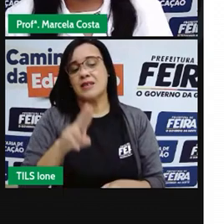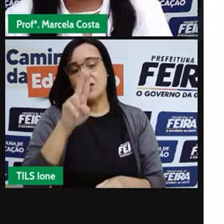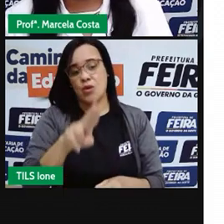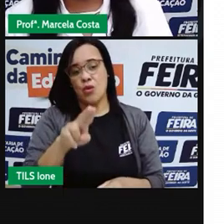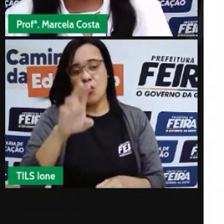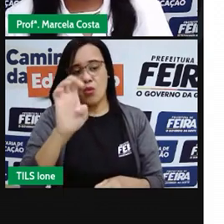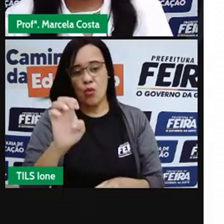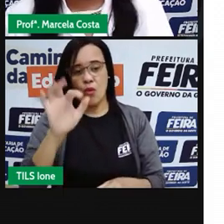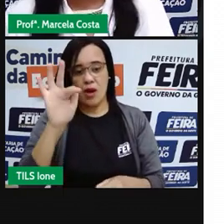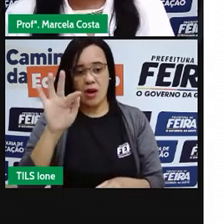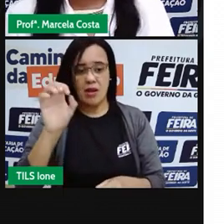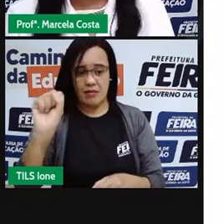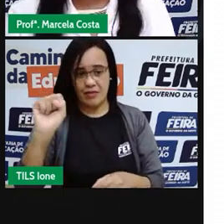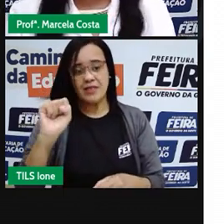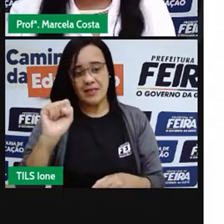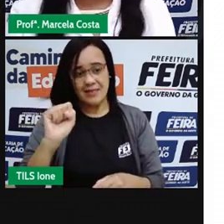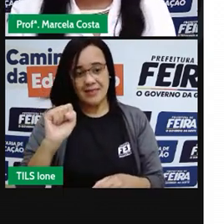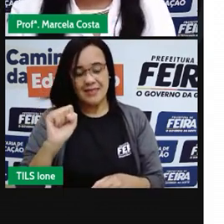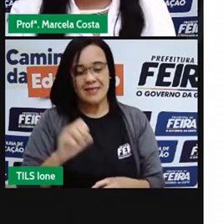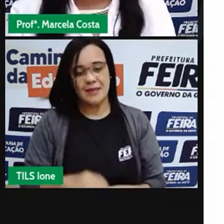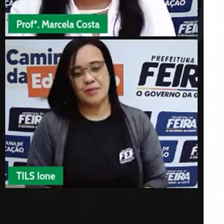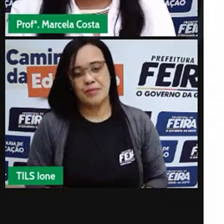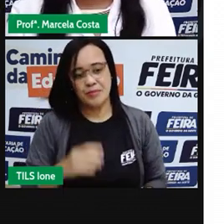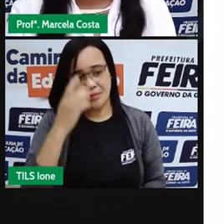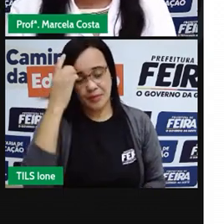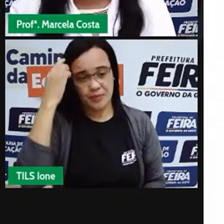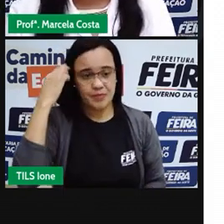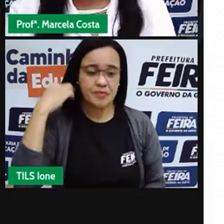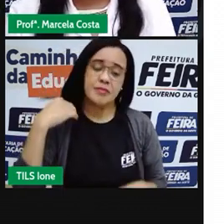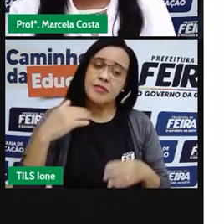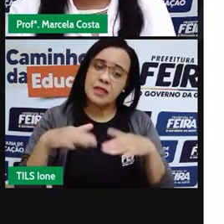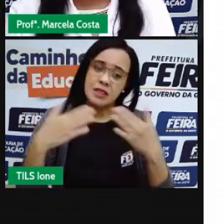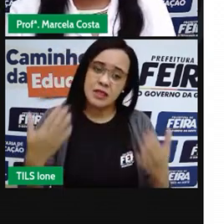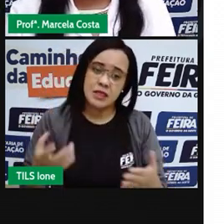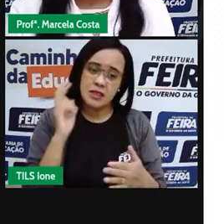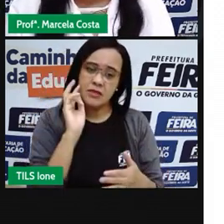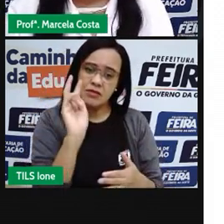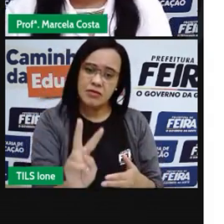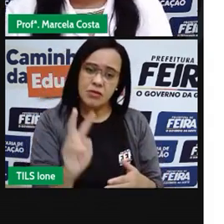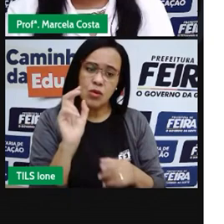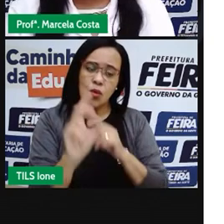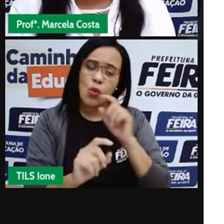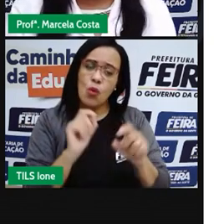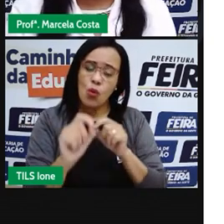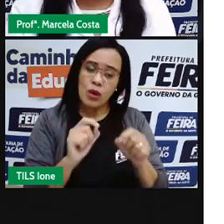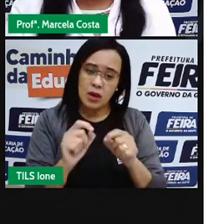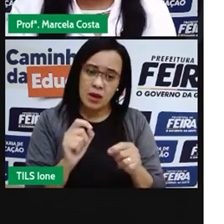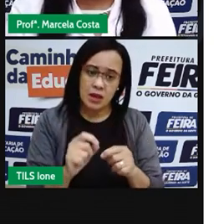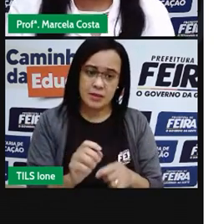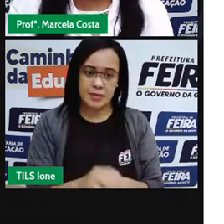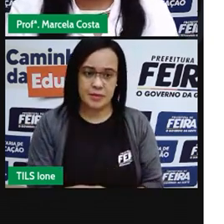Santana, a UES. Então, a gente vai observar que, por isso, ela tem também